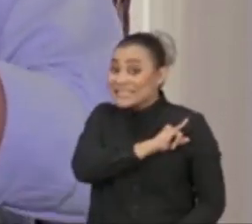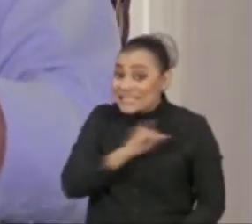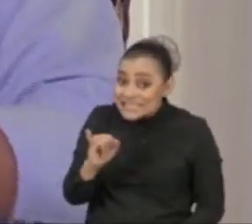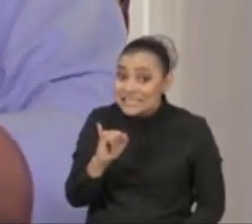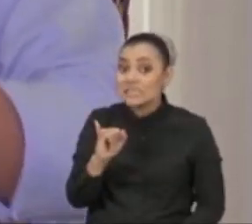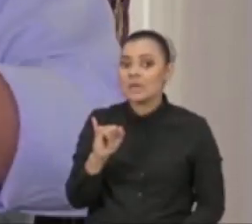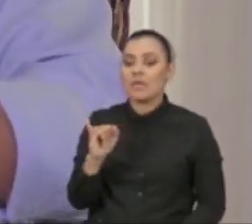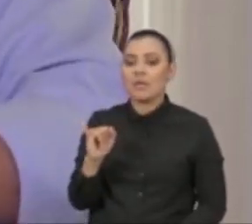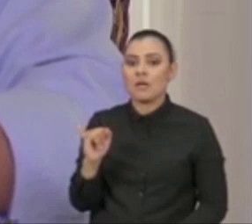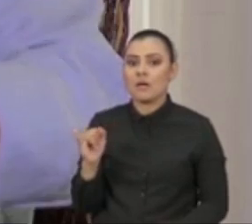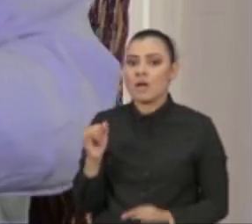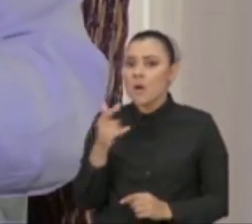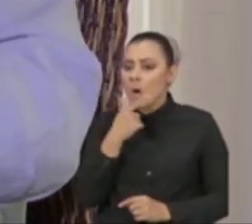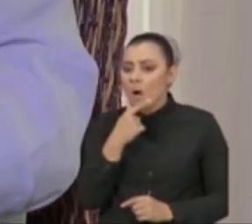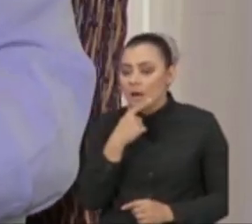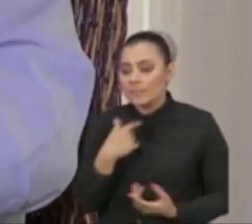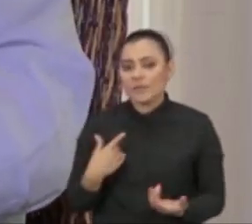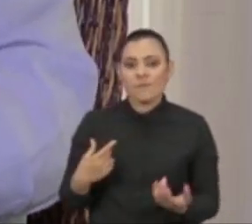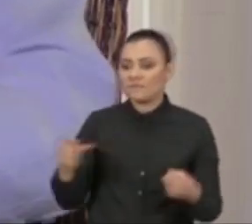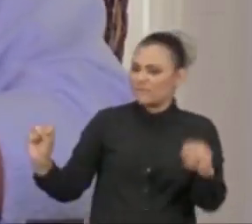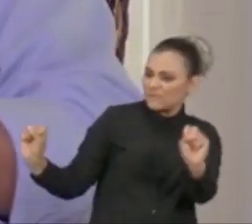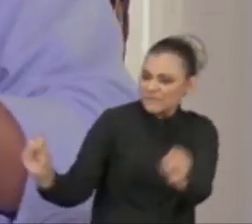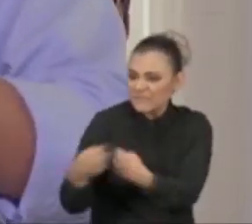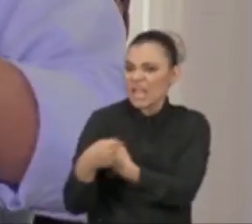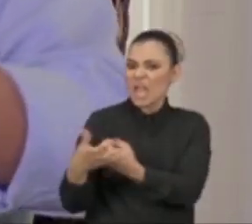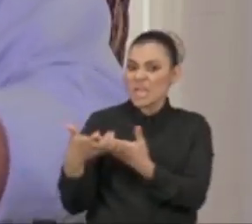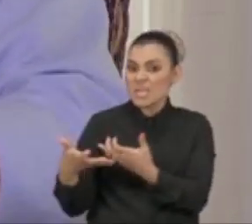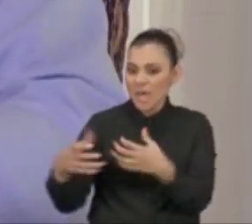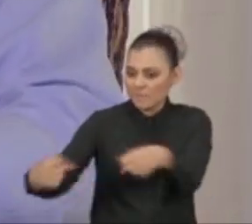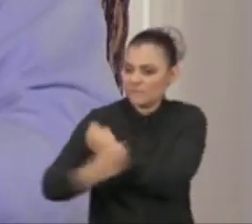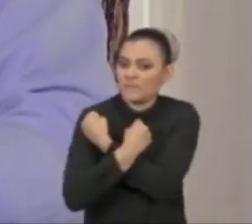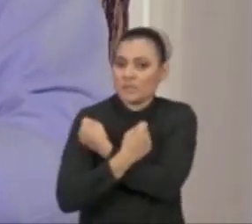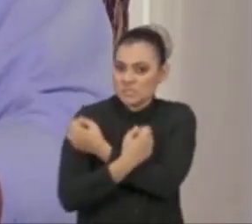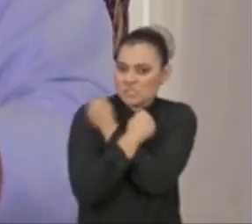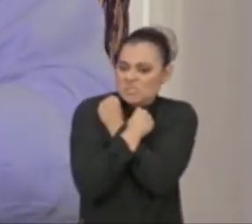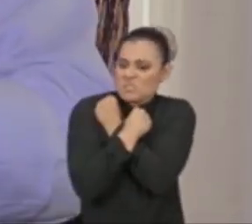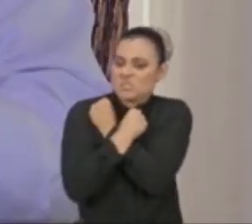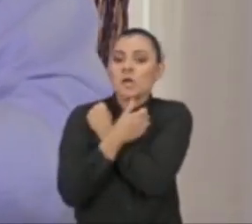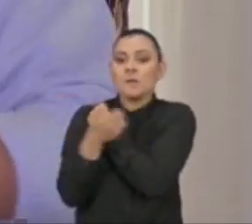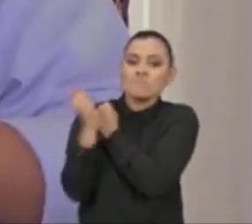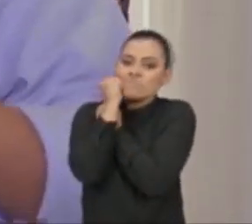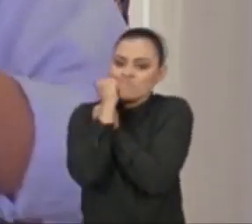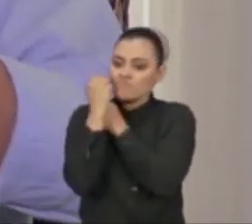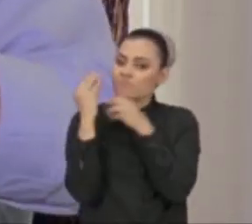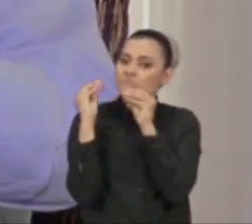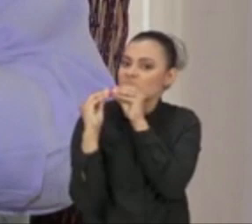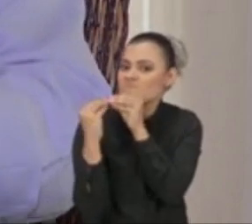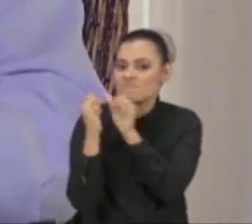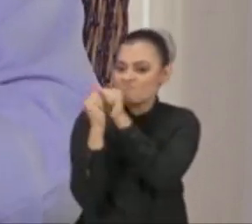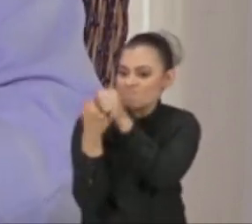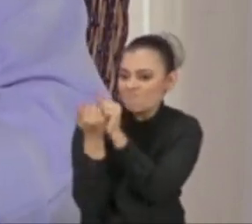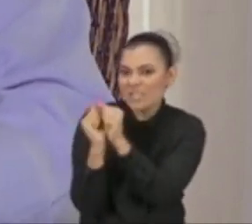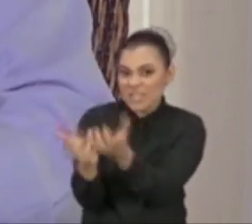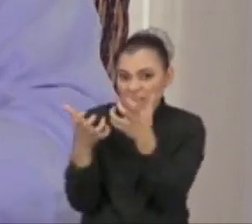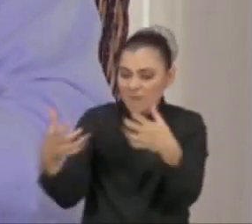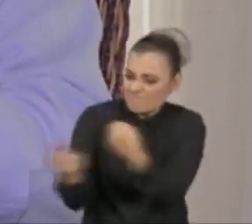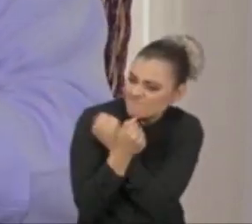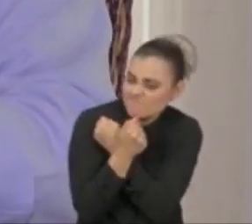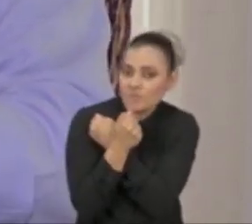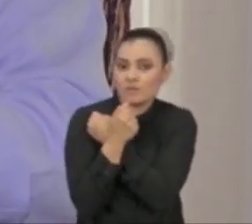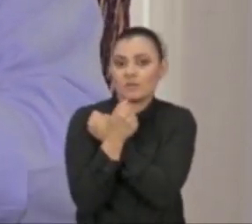para alcançar aquele beijo que ele deseja, ele imobiliza a vítima, ele segura, ele se vale de força